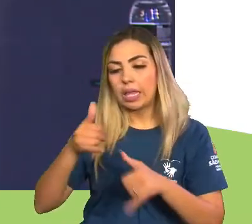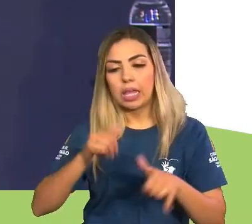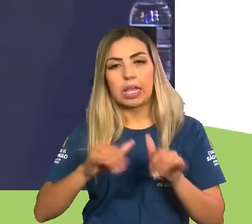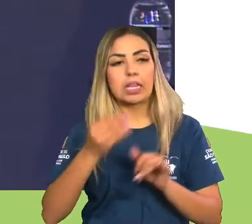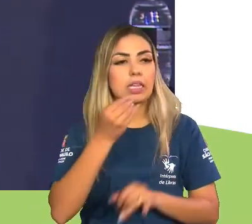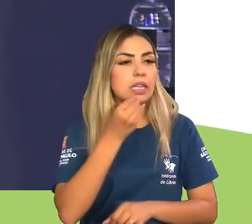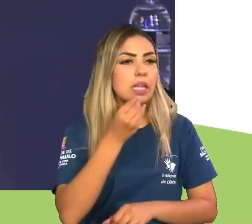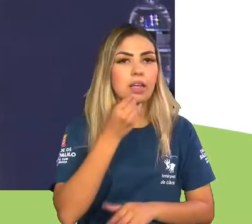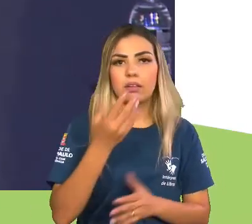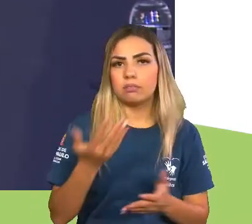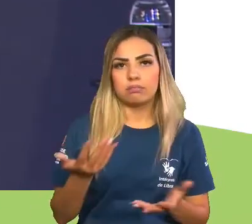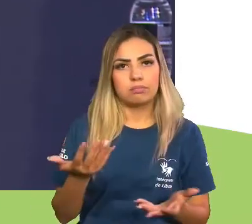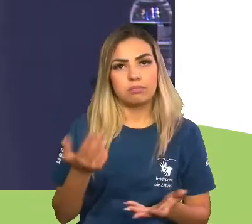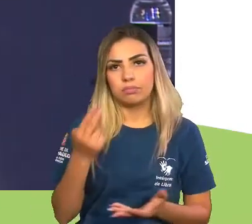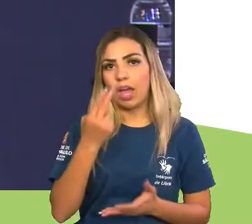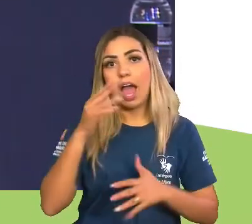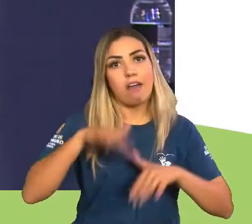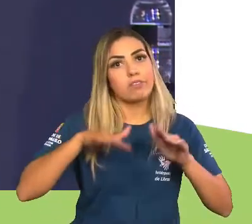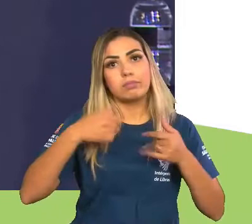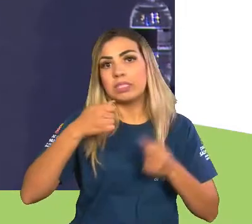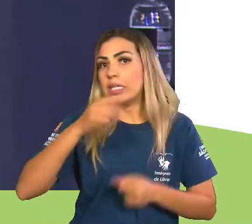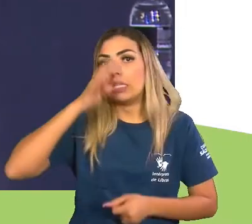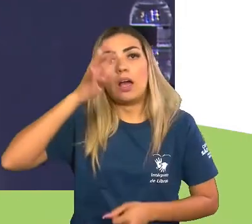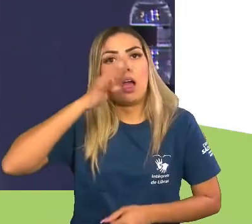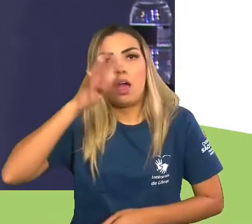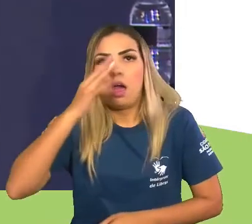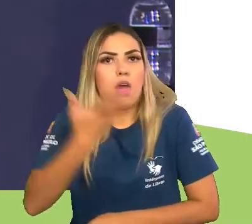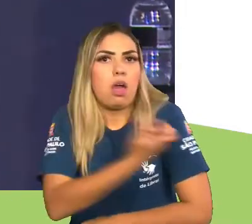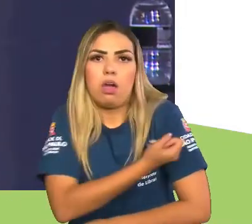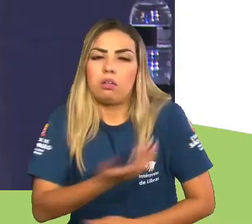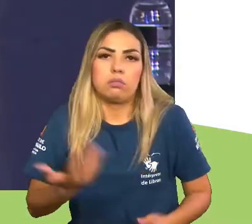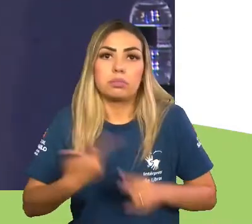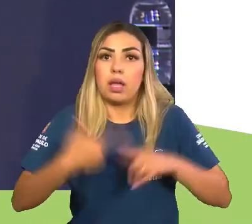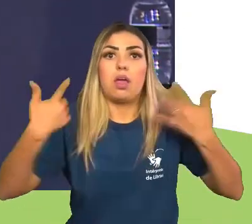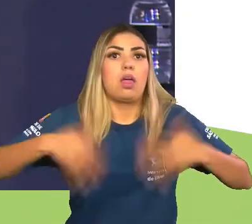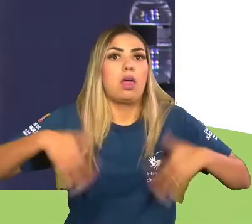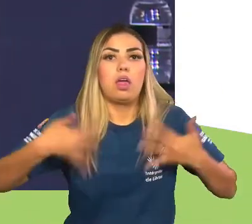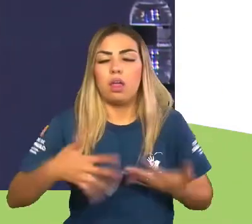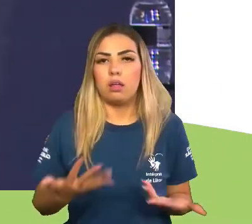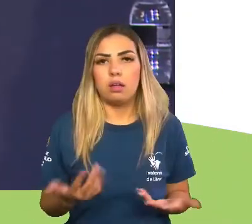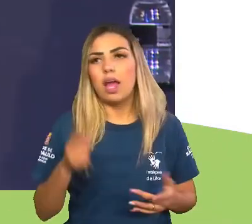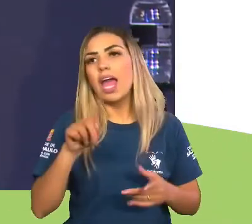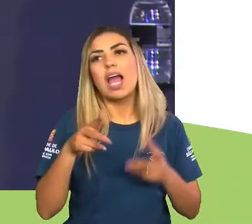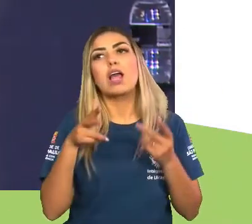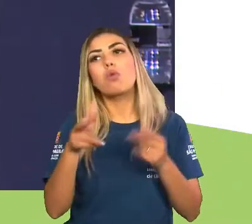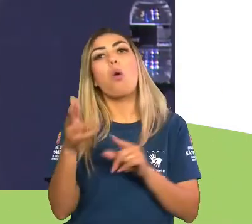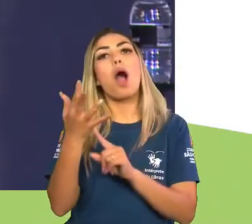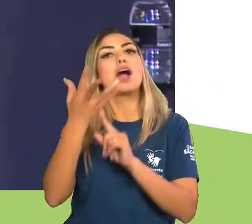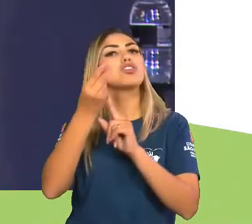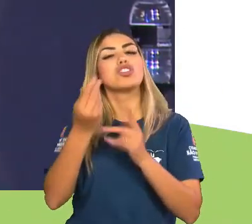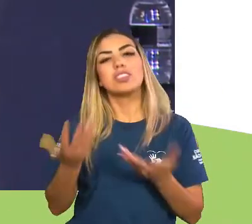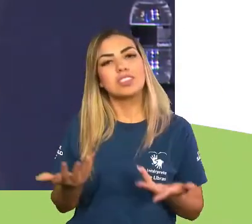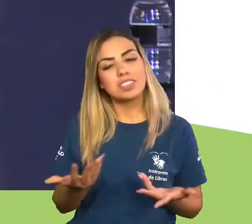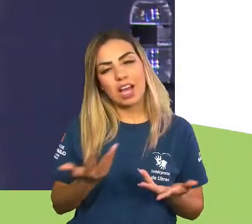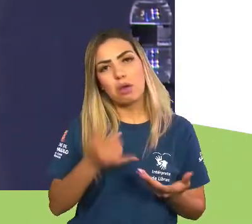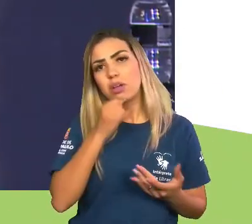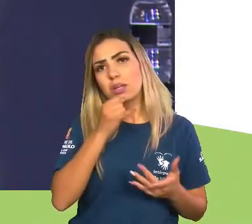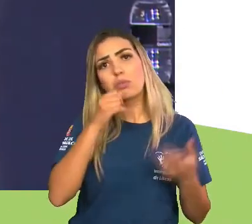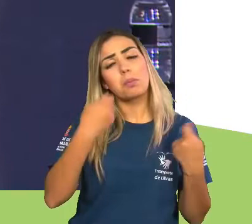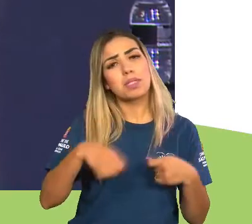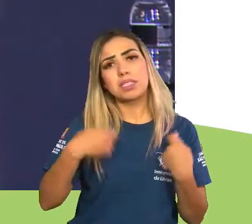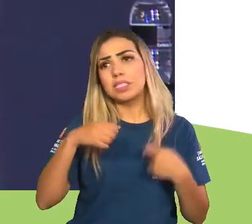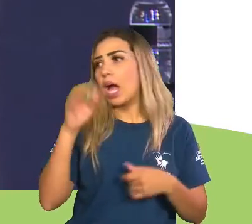pular, você tem que ser aventureiro, você tem que se arriscar. É muito parecido com o artista, essa história da ciência. A gente precisa